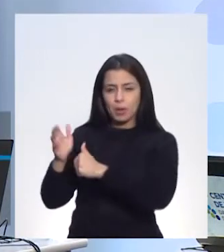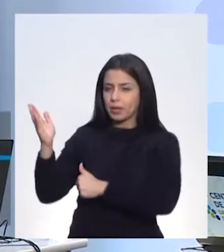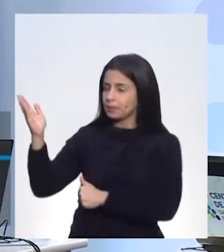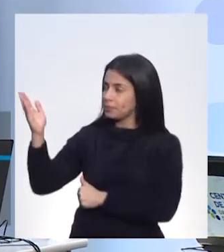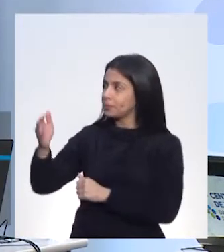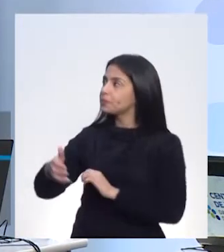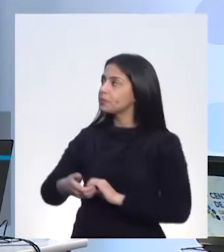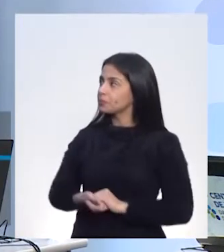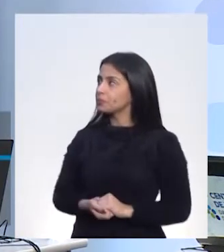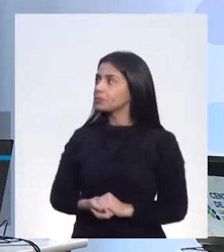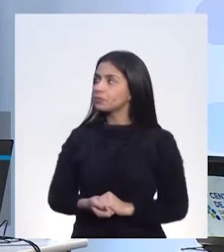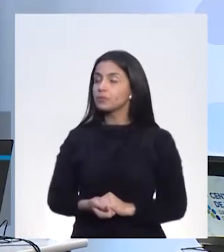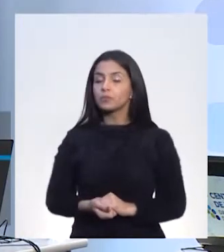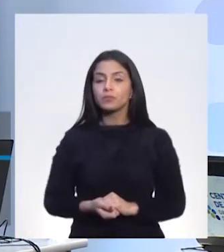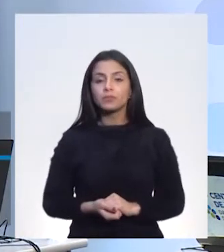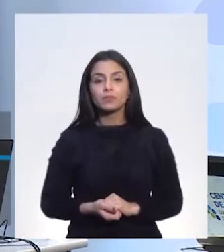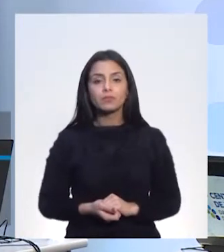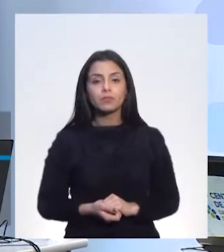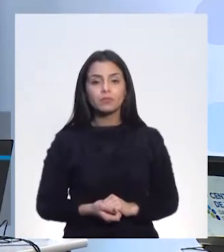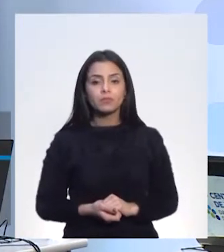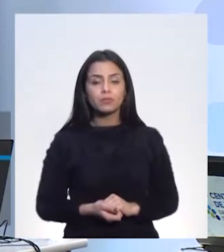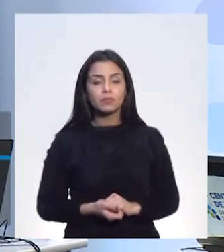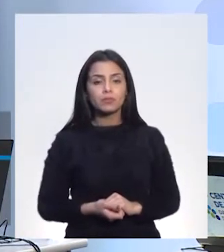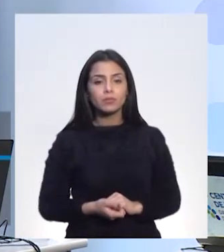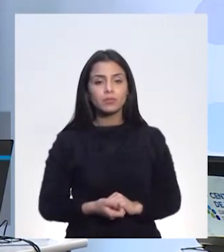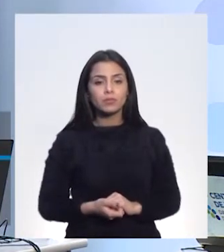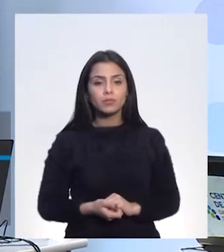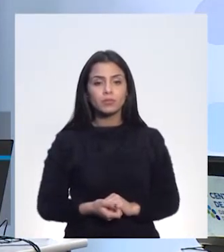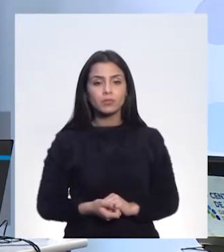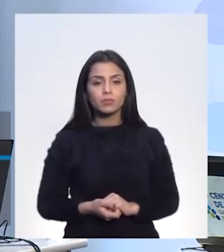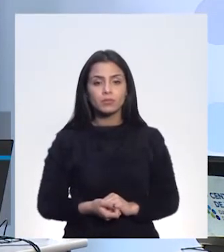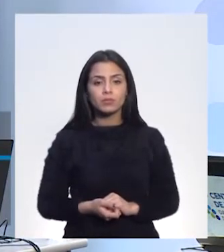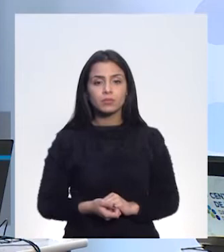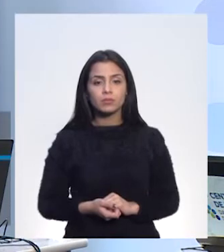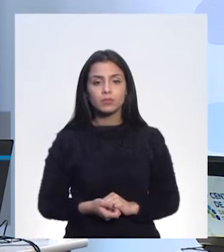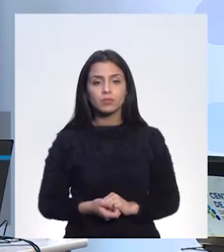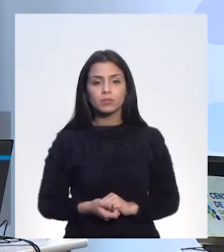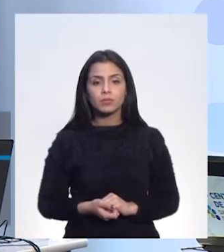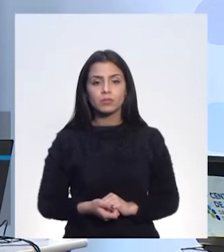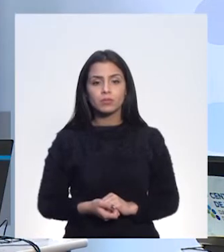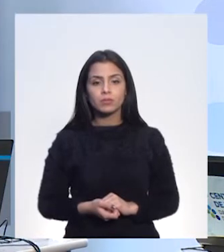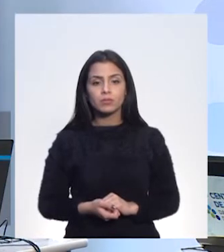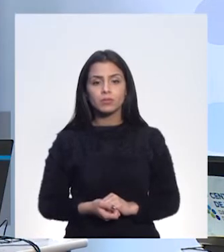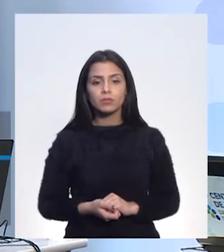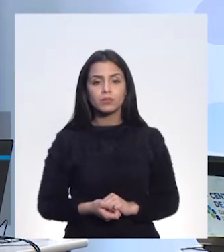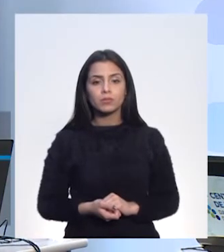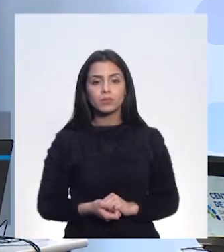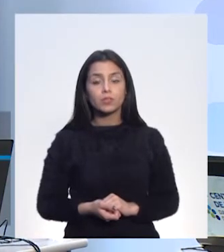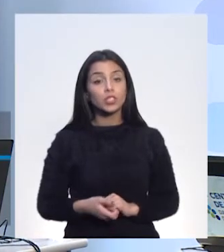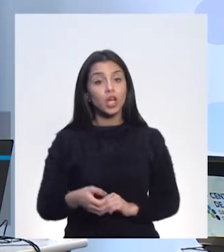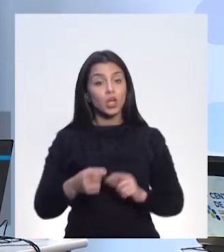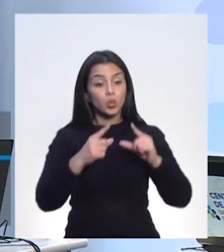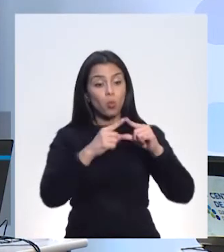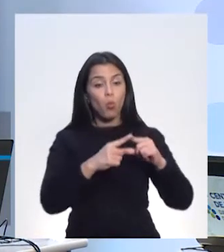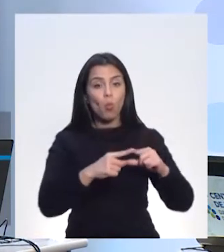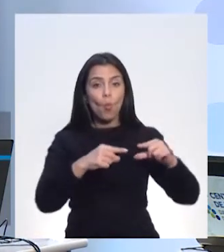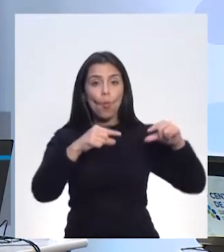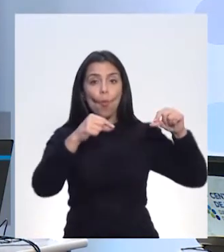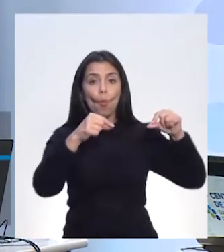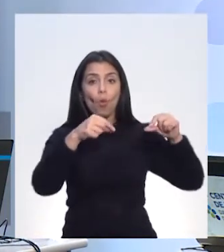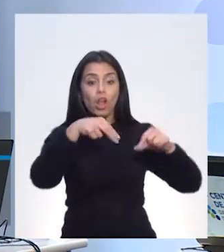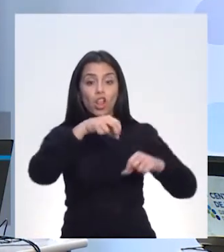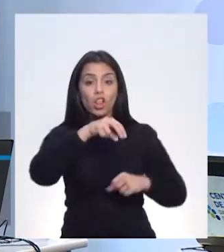lua cheia, vou para a lua minguante e chego na lua nova. Quando eu chegar de novo na lua